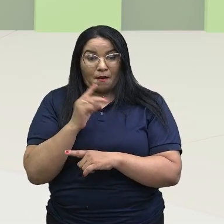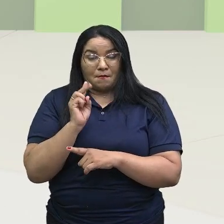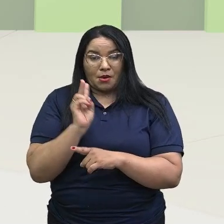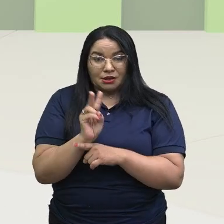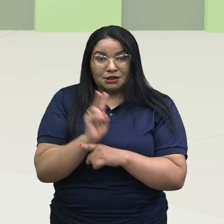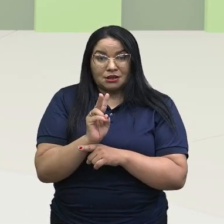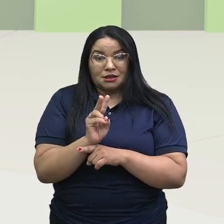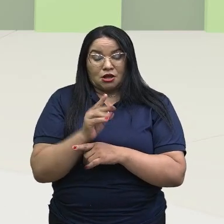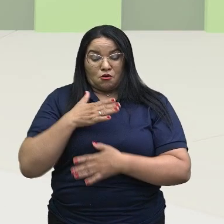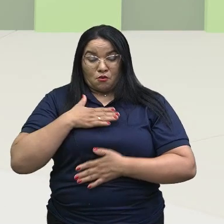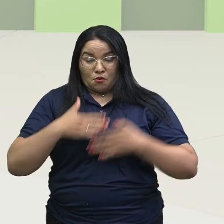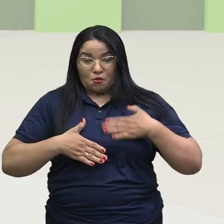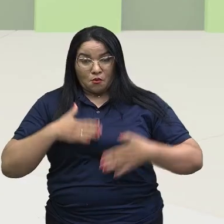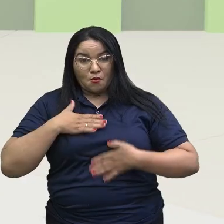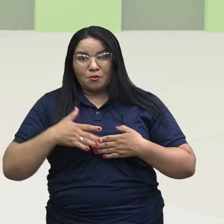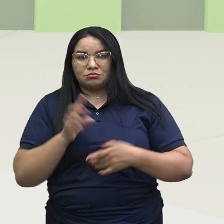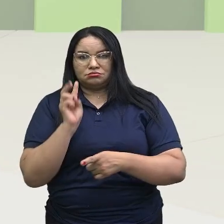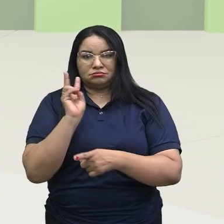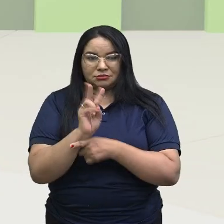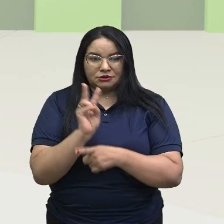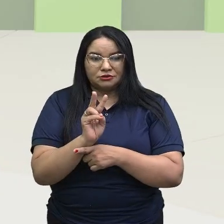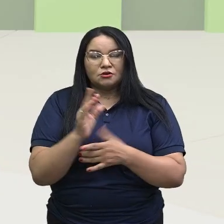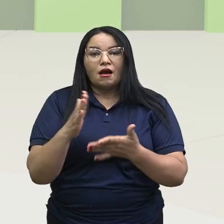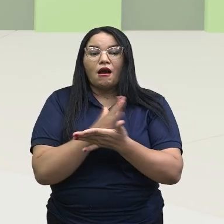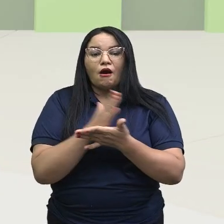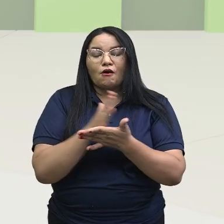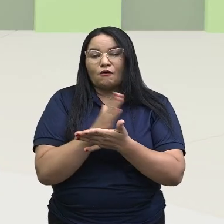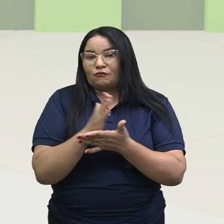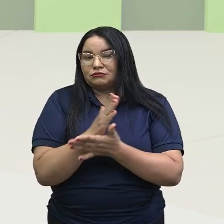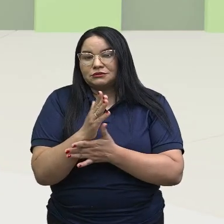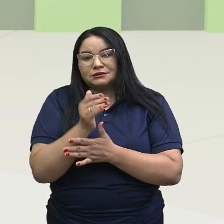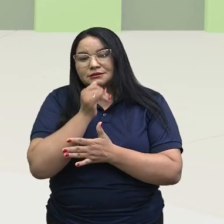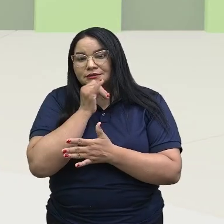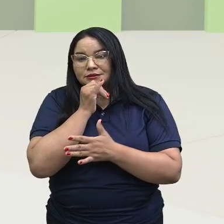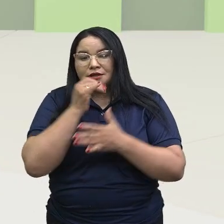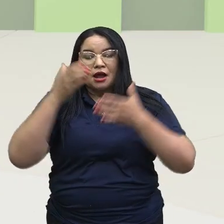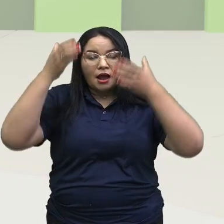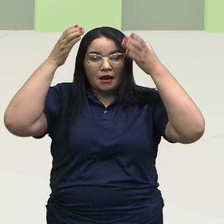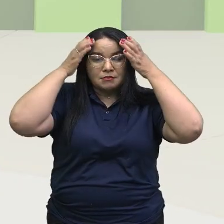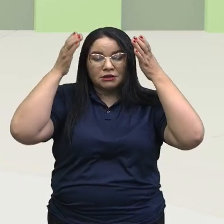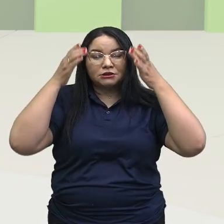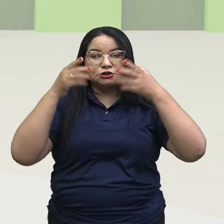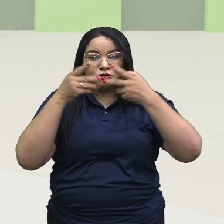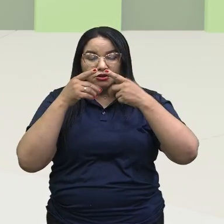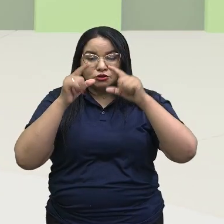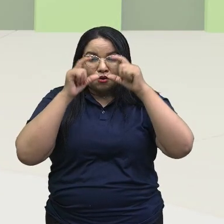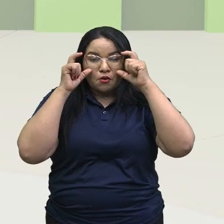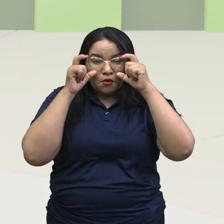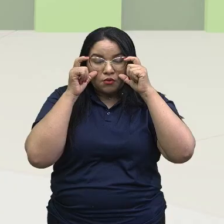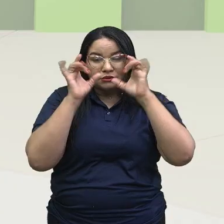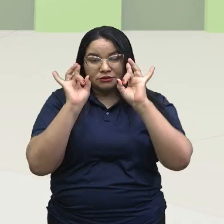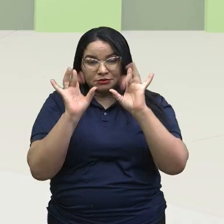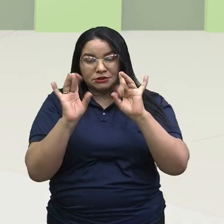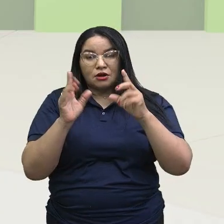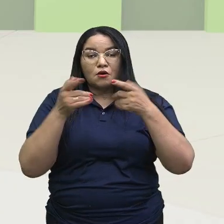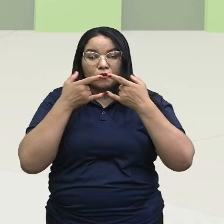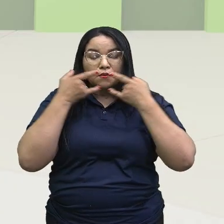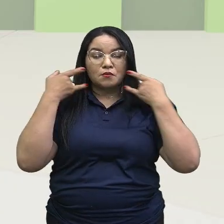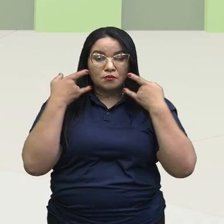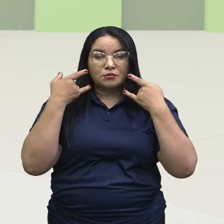integridade física, tá? E aqui tem alguns exemplos, né? Capacete, luva, óculos de proteção,